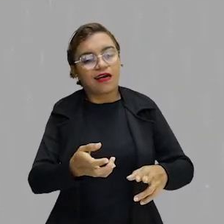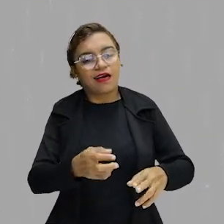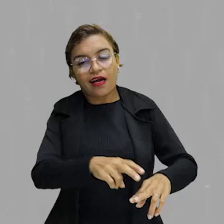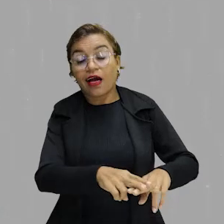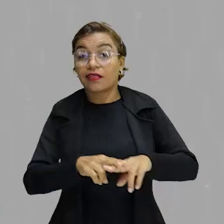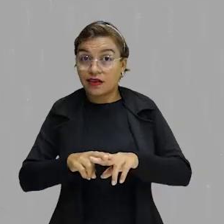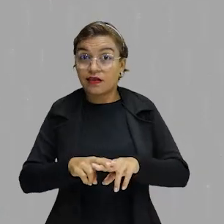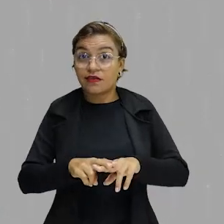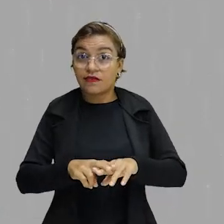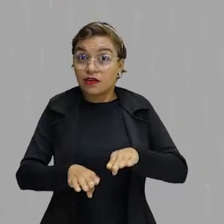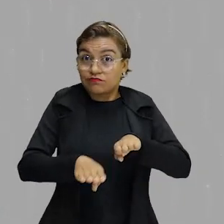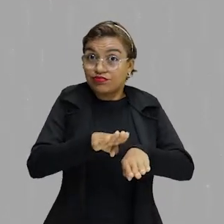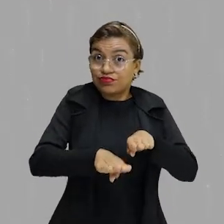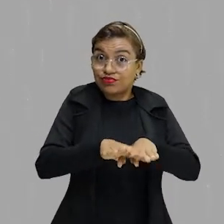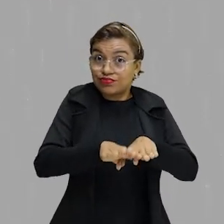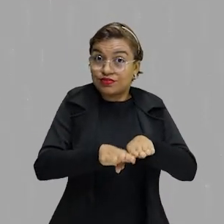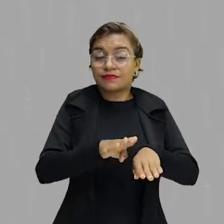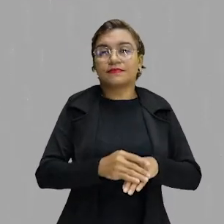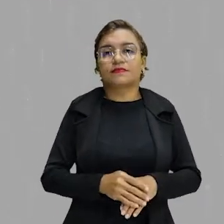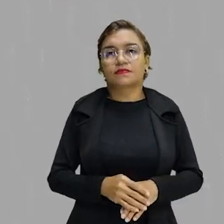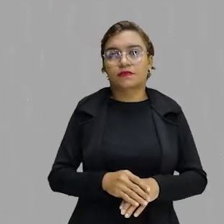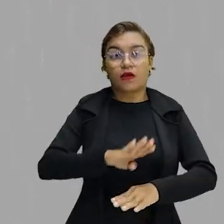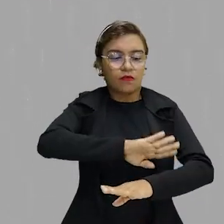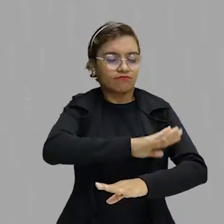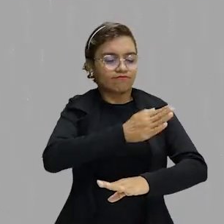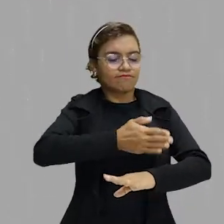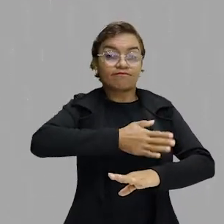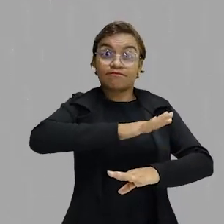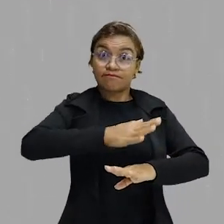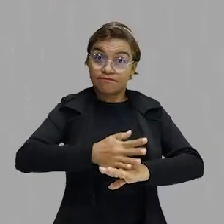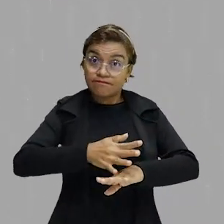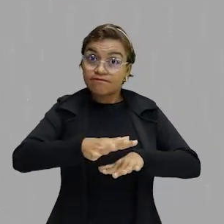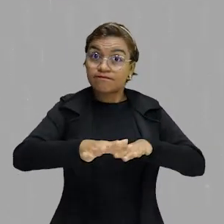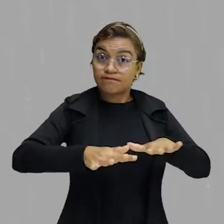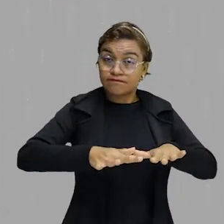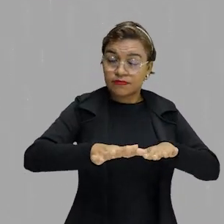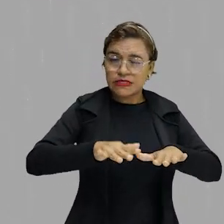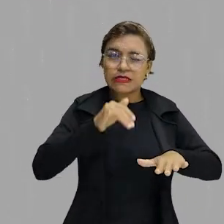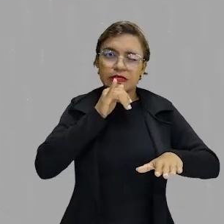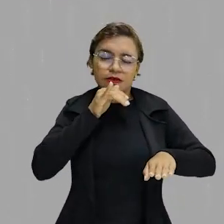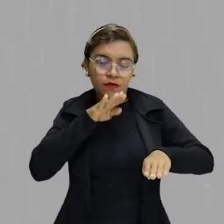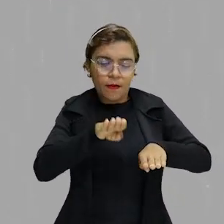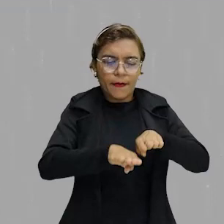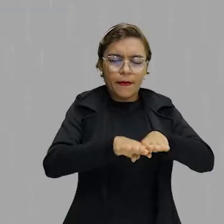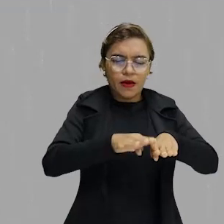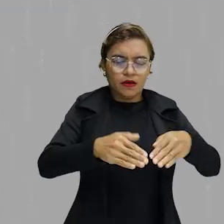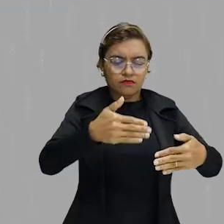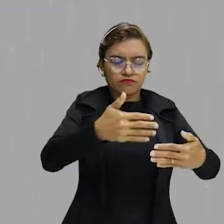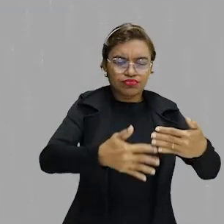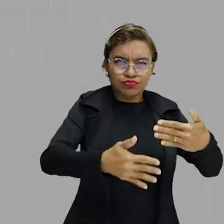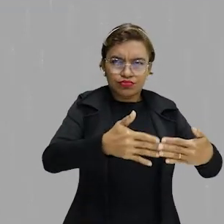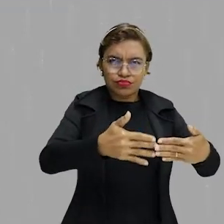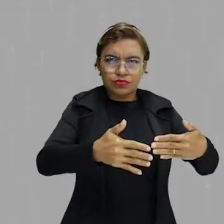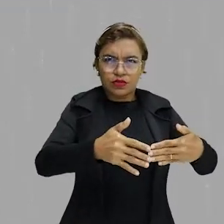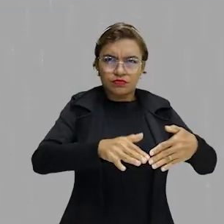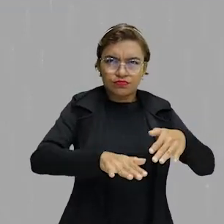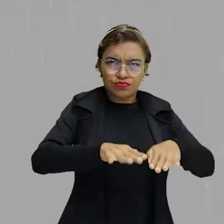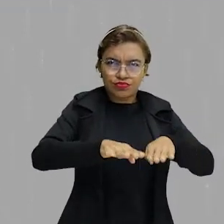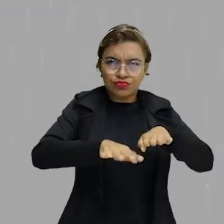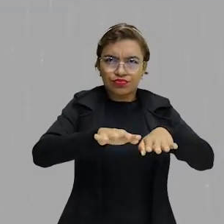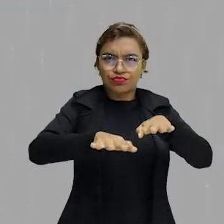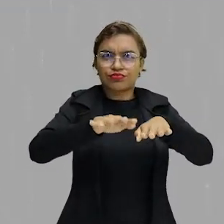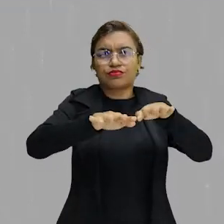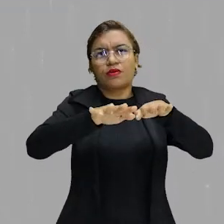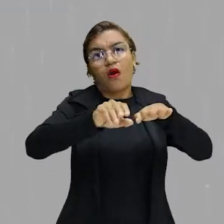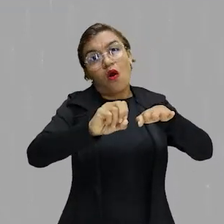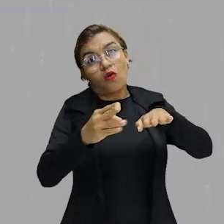placas tectônicas. Quando o nosso relevo ele faz essa movimentação, uma placa tectônica apenas, soerguendo, subindo